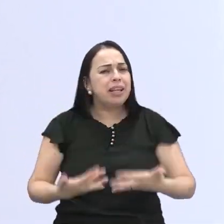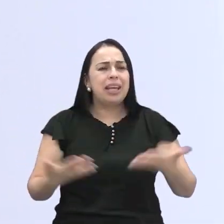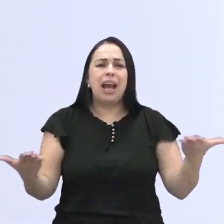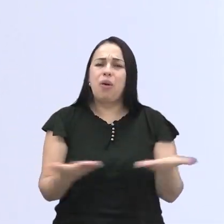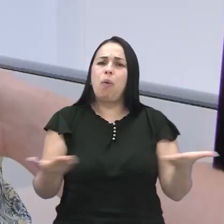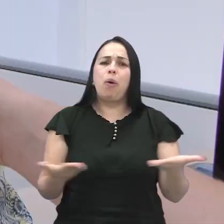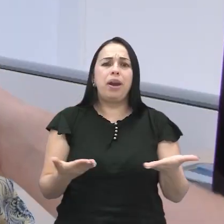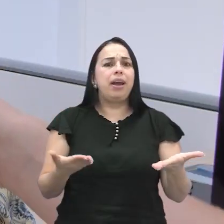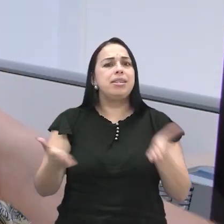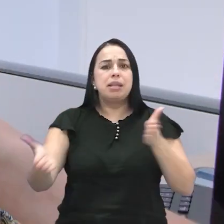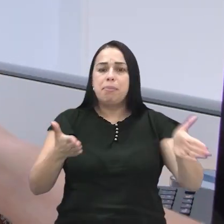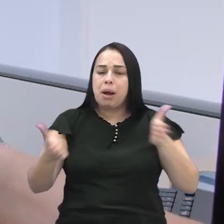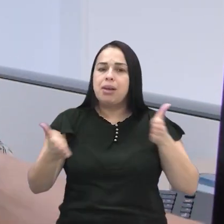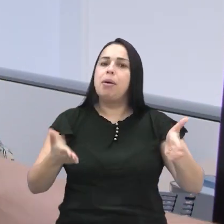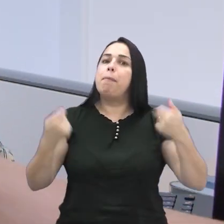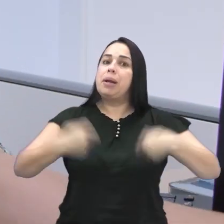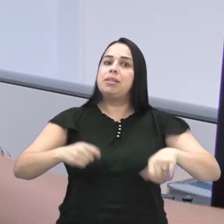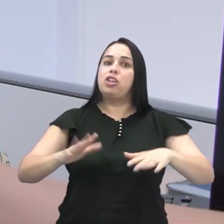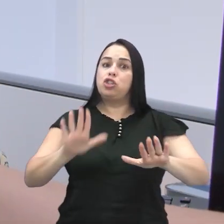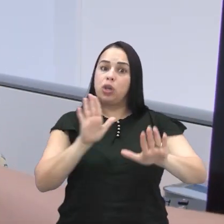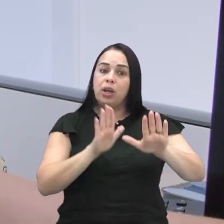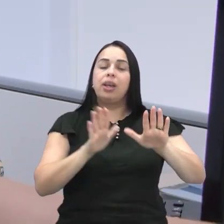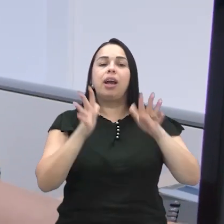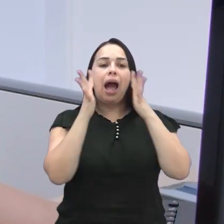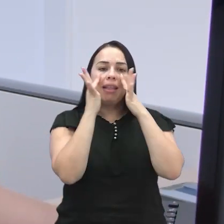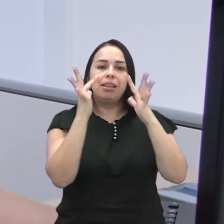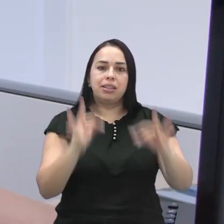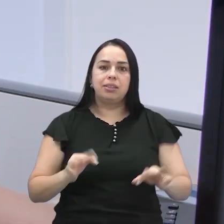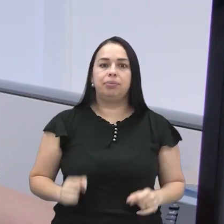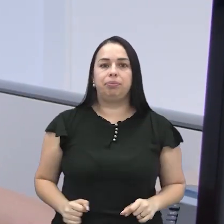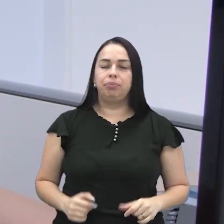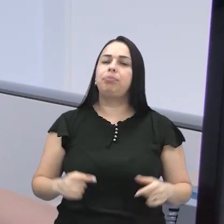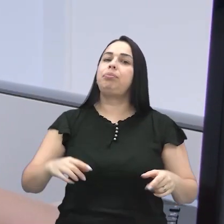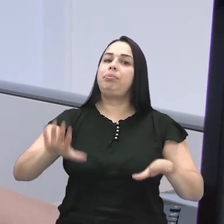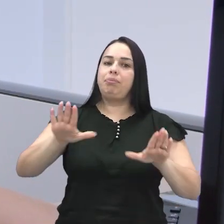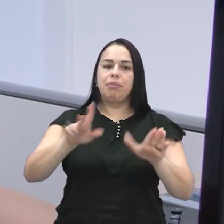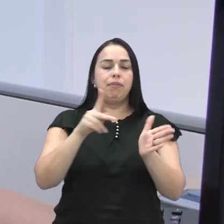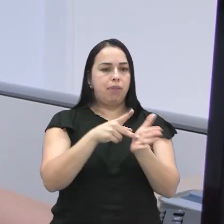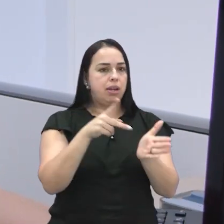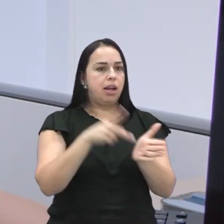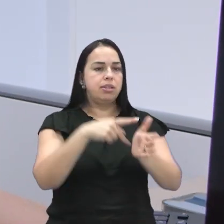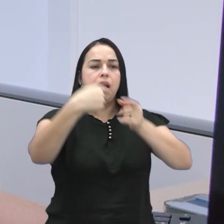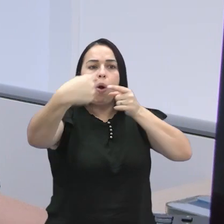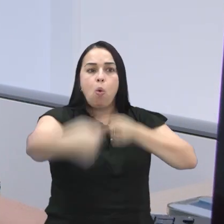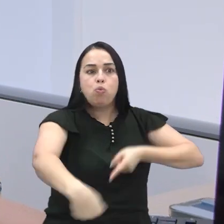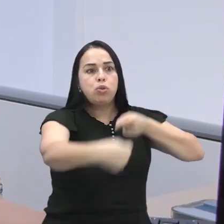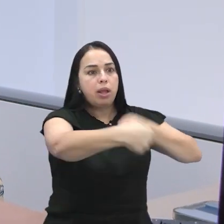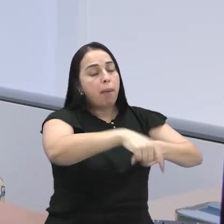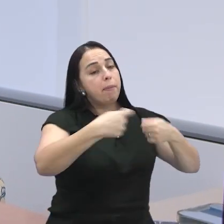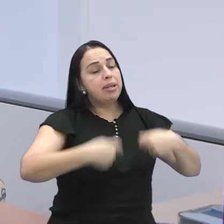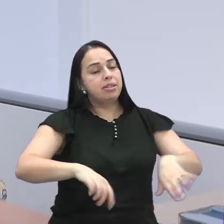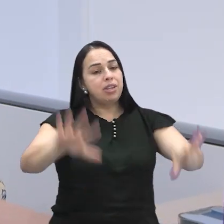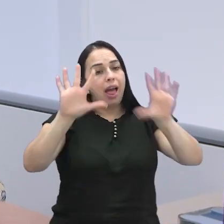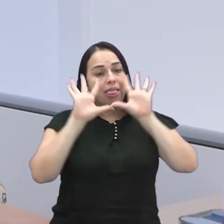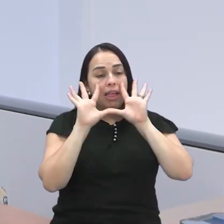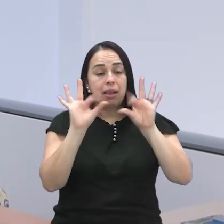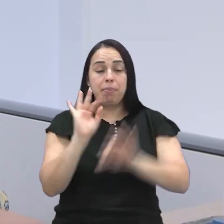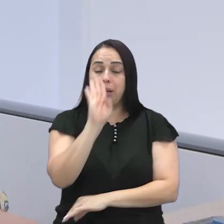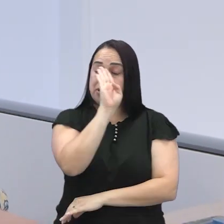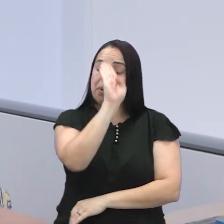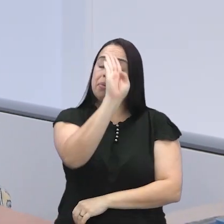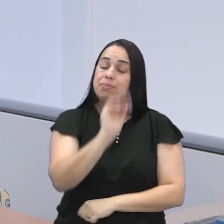é essencial. A dengue é um desafio de saúde pública, que a gente tem que estar sempre